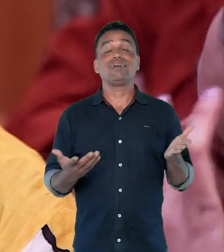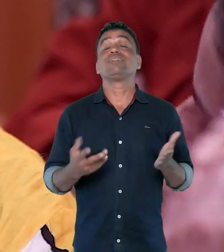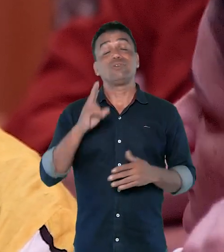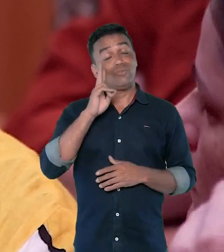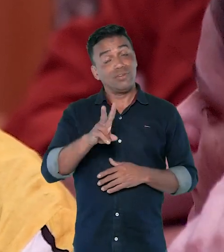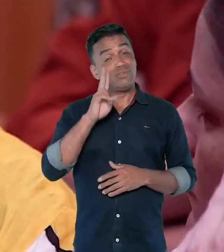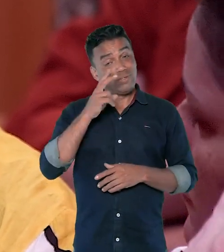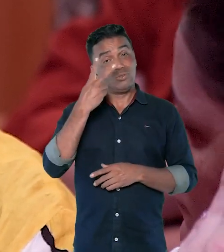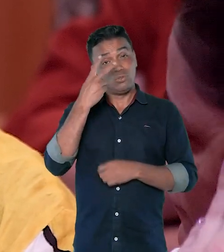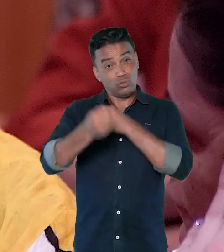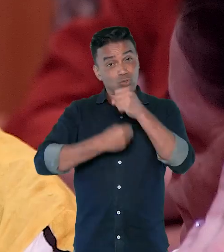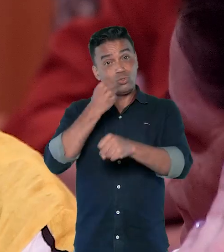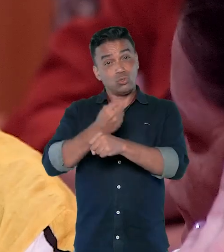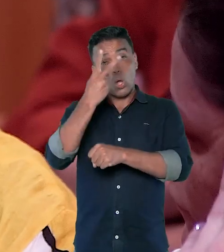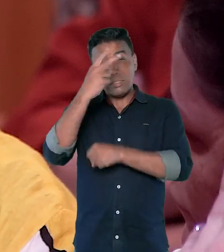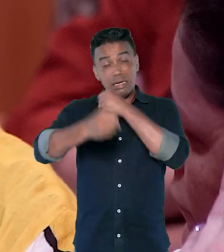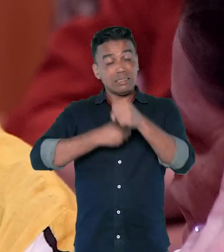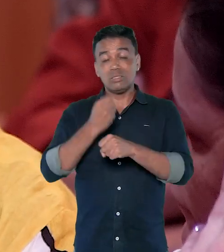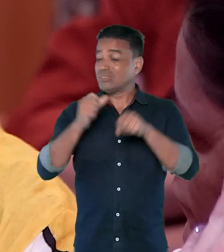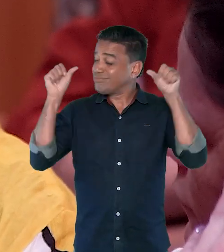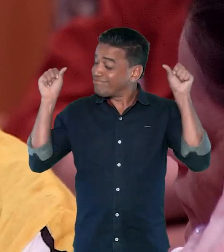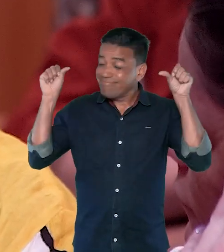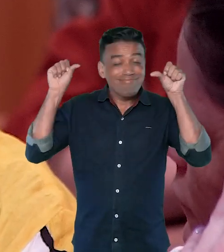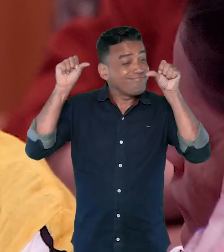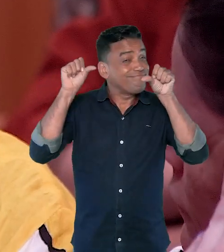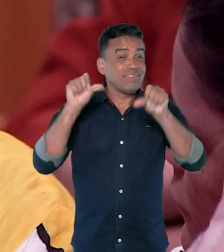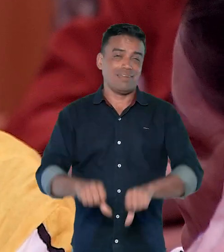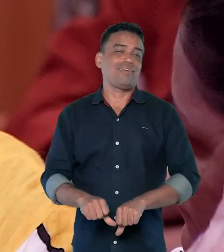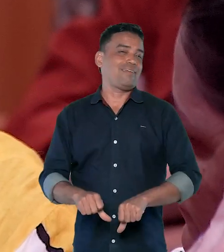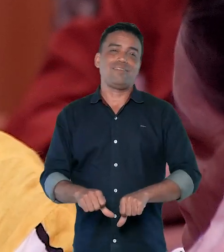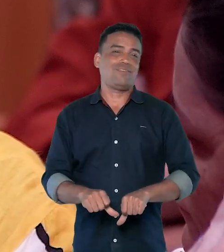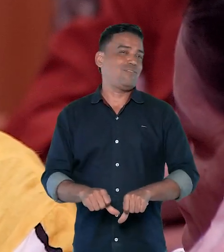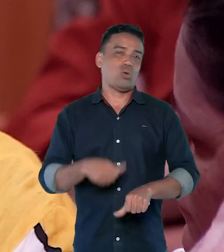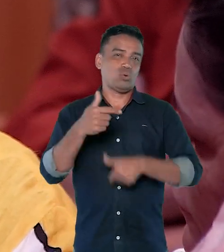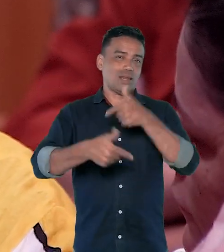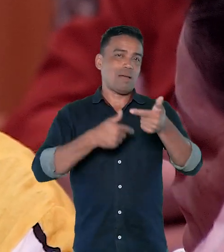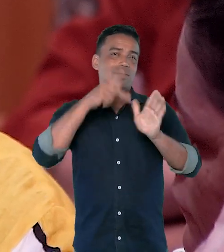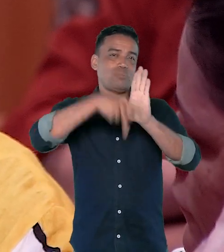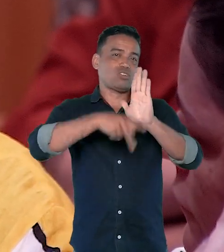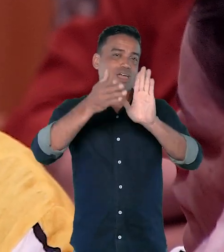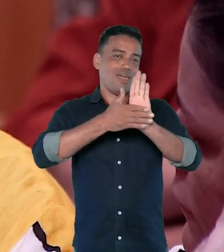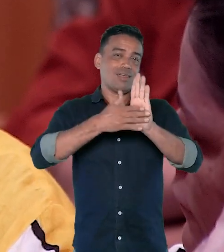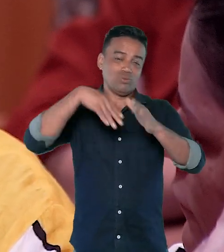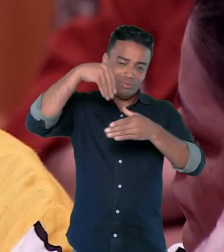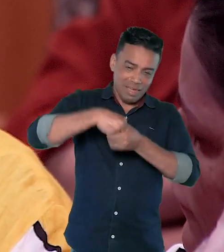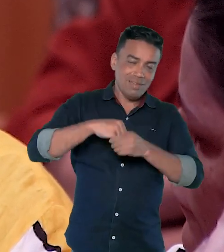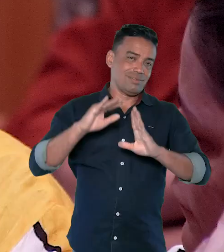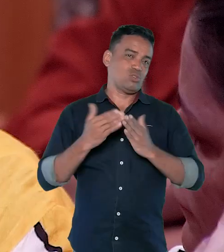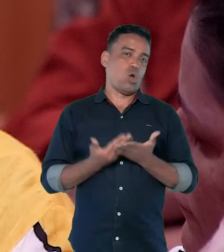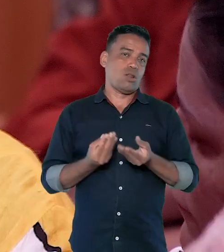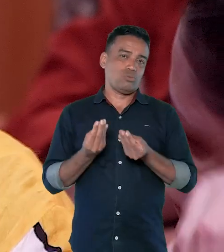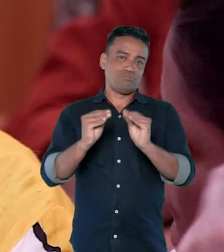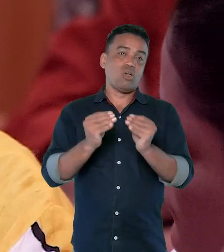Os últimos 2 anos foi terrível, terrível, assim, com relação a esses trabalhos que eu desenvolvo nas escolas. E aí,